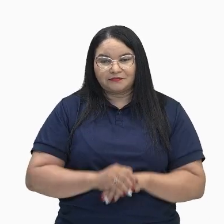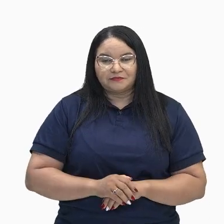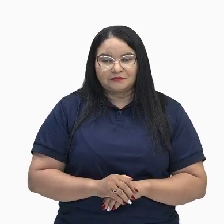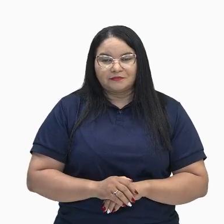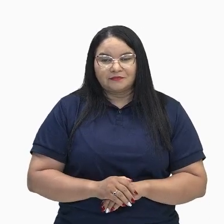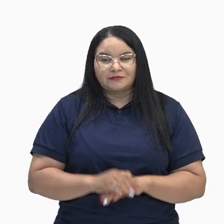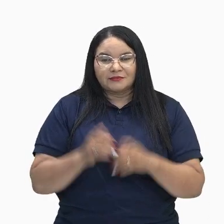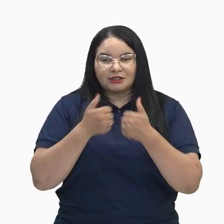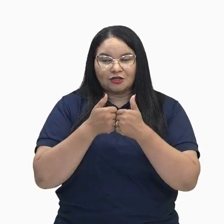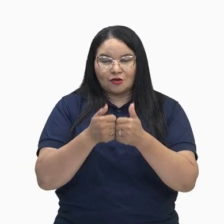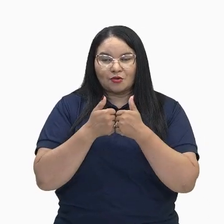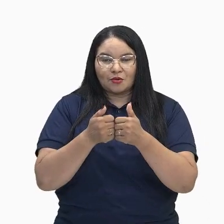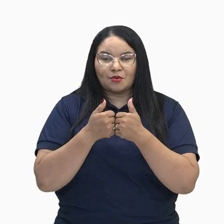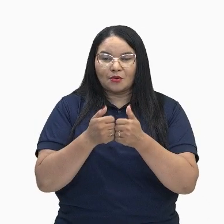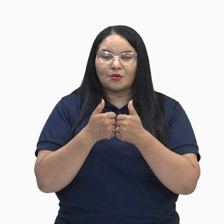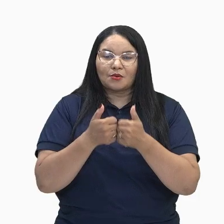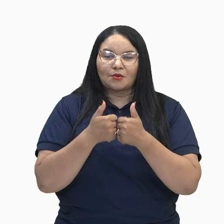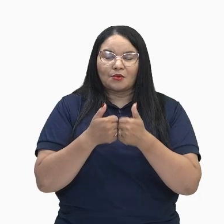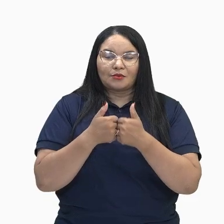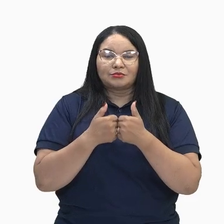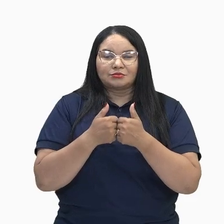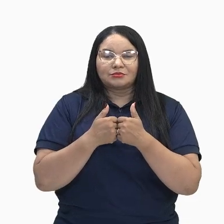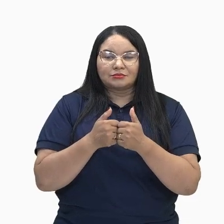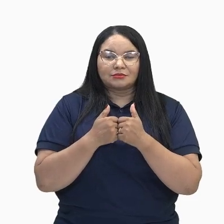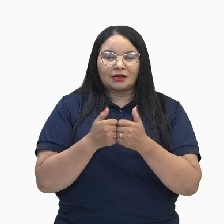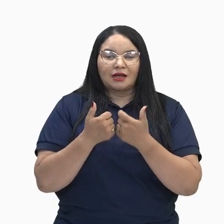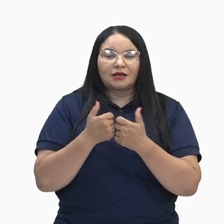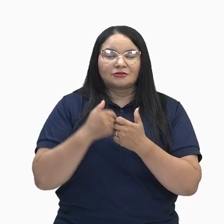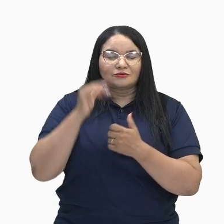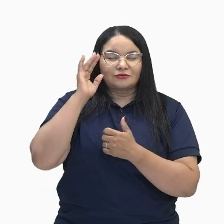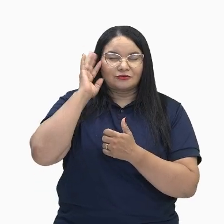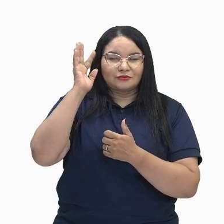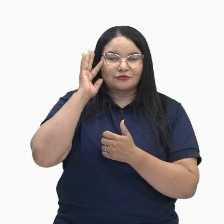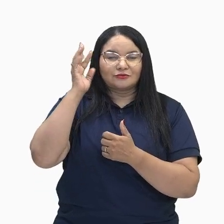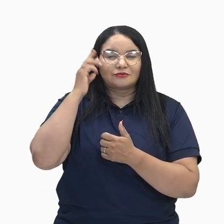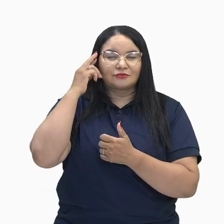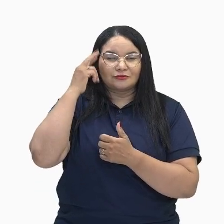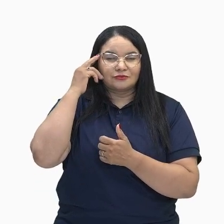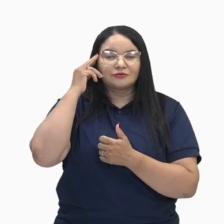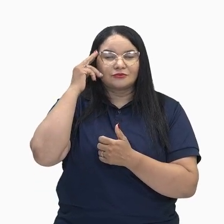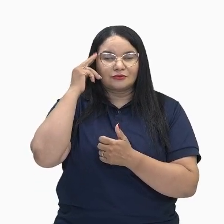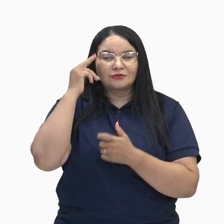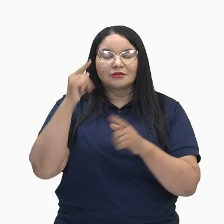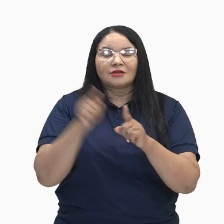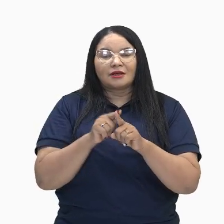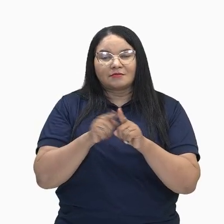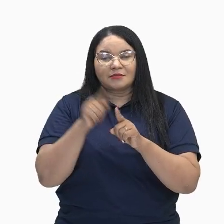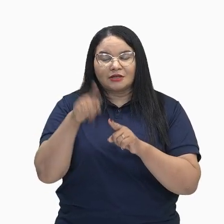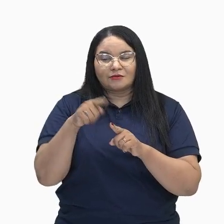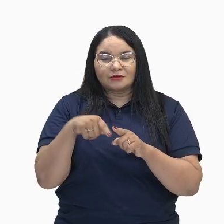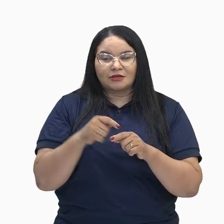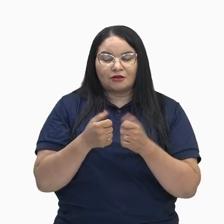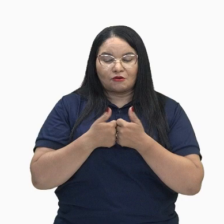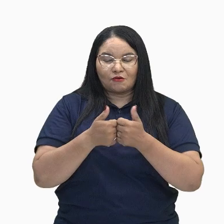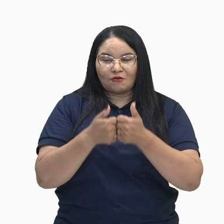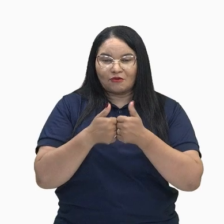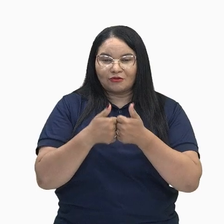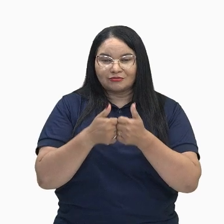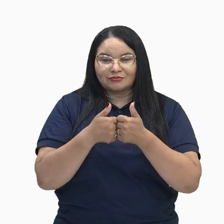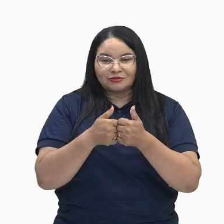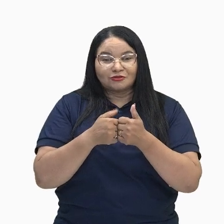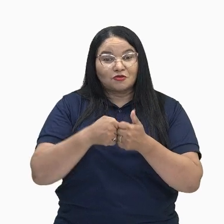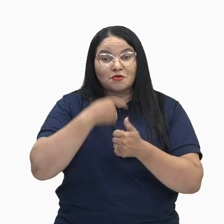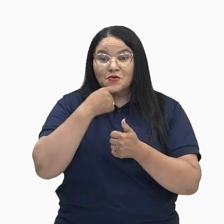Os ônibus no recolher de sonhos, né? Aqui também há uma personificação. O ônibus não